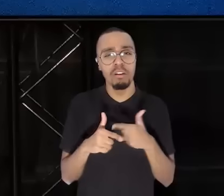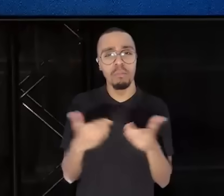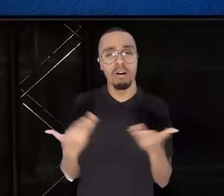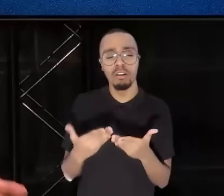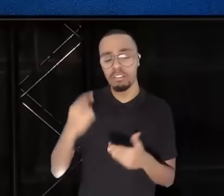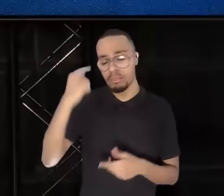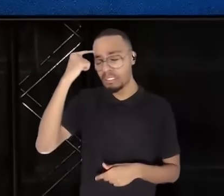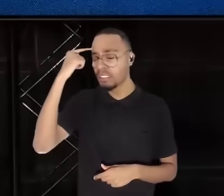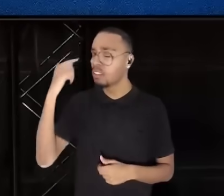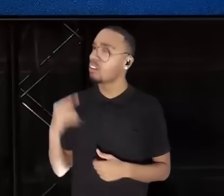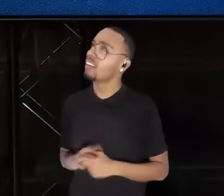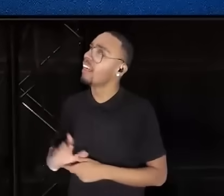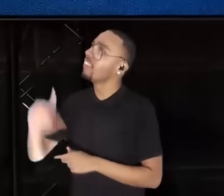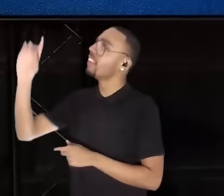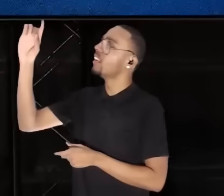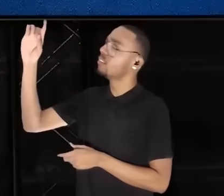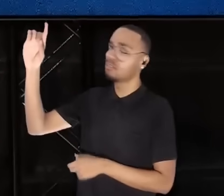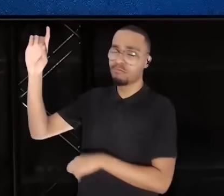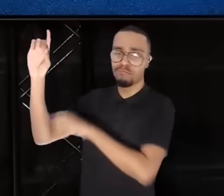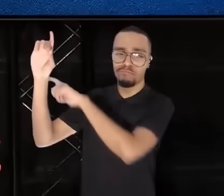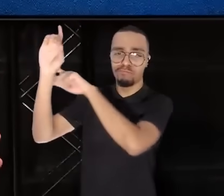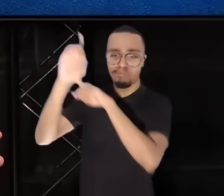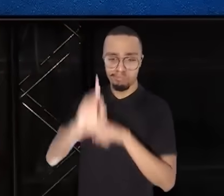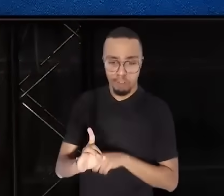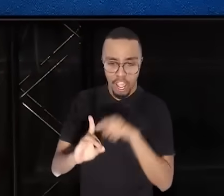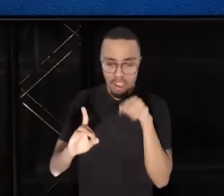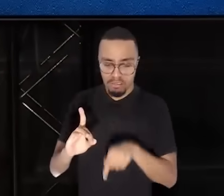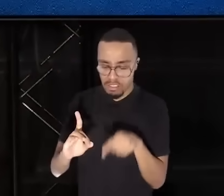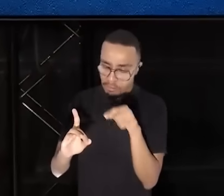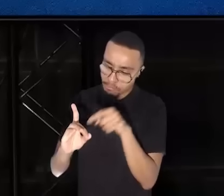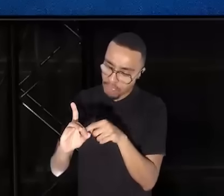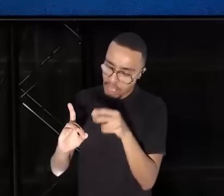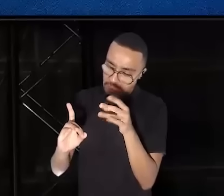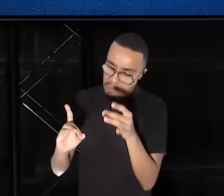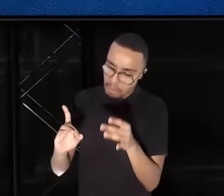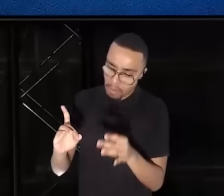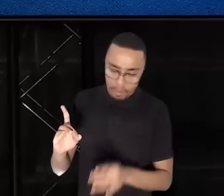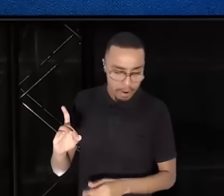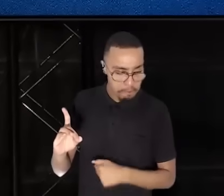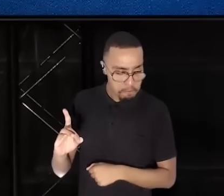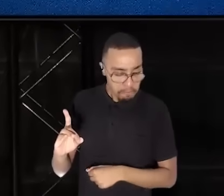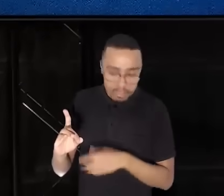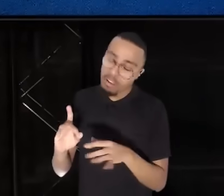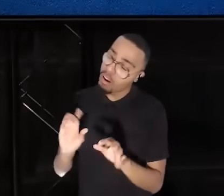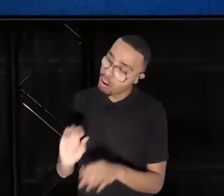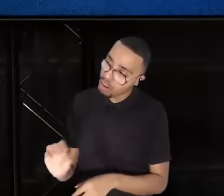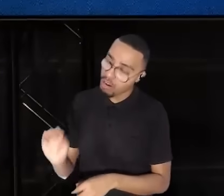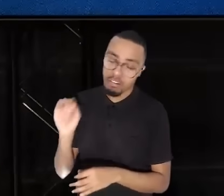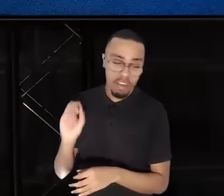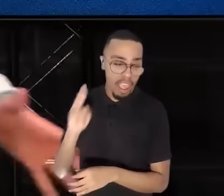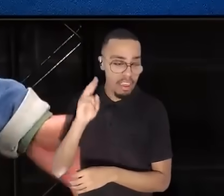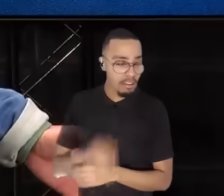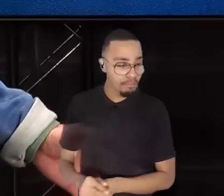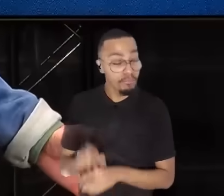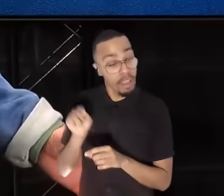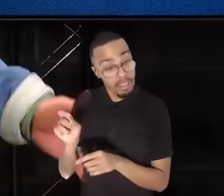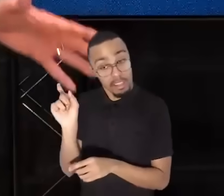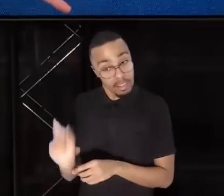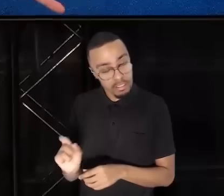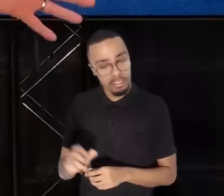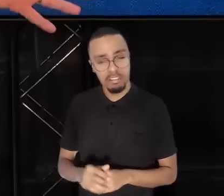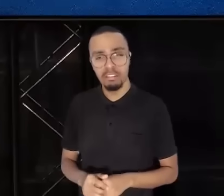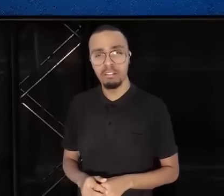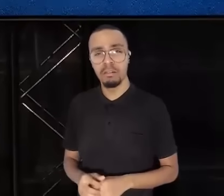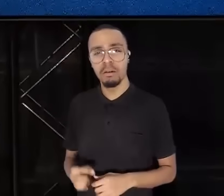para Deus e o colocamos numa caixinha. Ele nos livrou ontem, nós pensamos que tudo o que Ele vai fazer na nossa vida amanhã é o que Ele fez ontem,